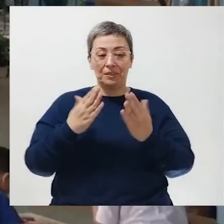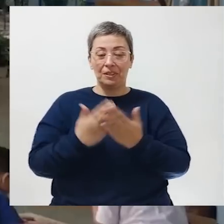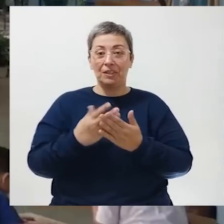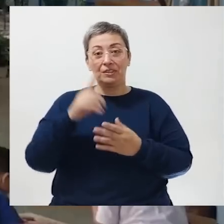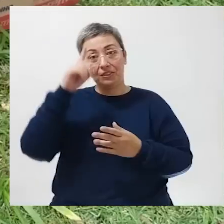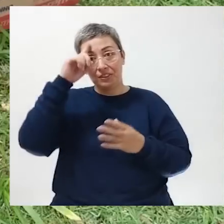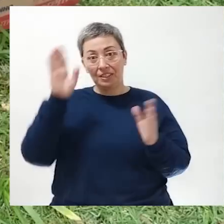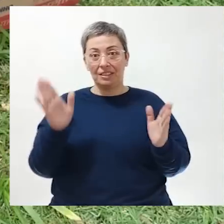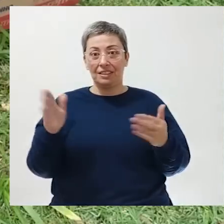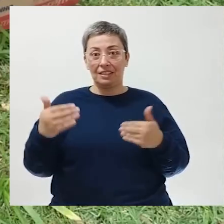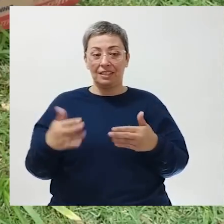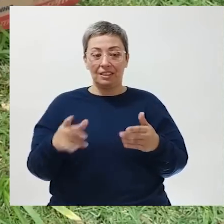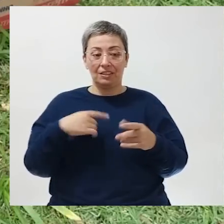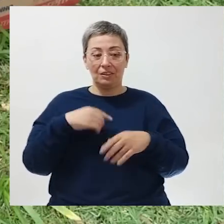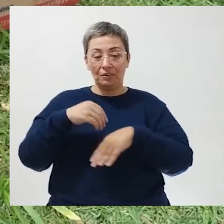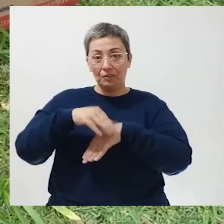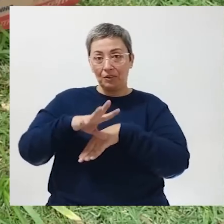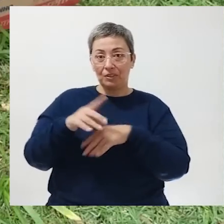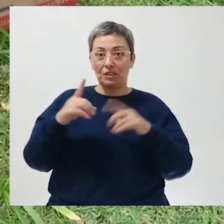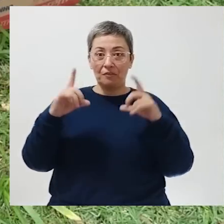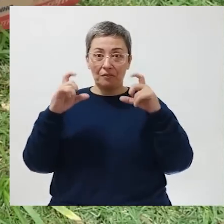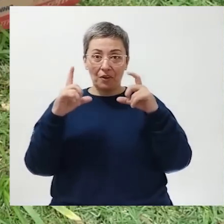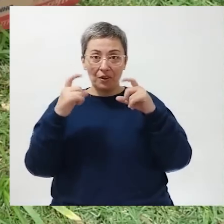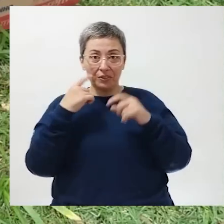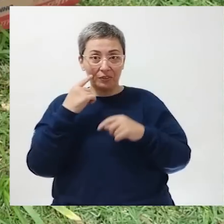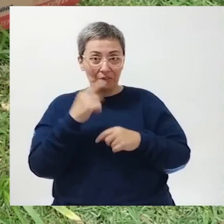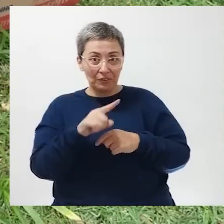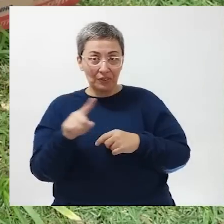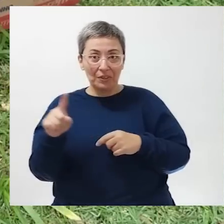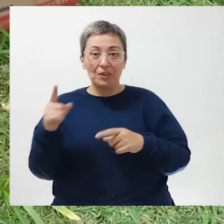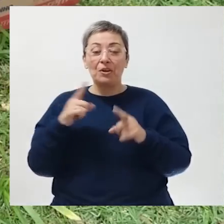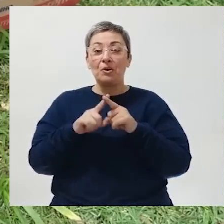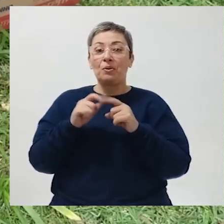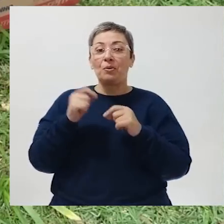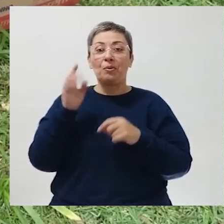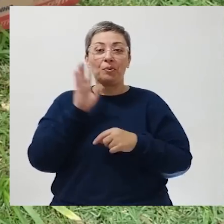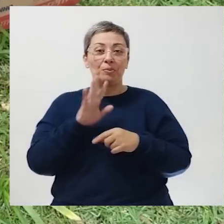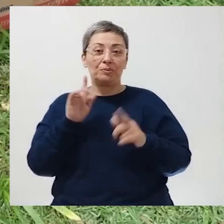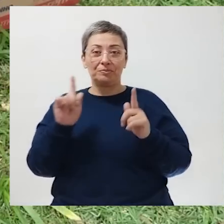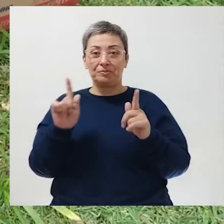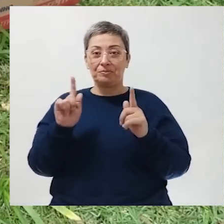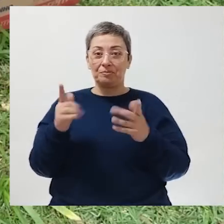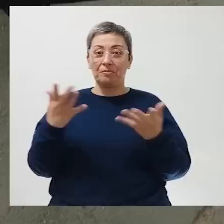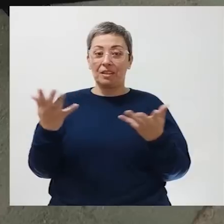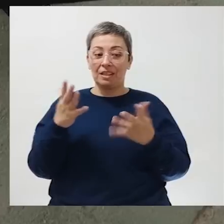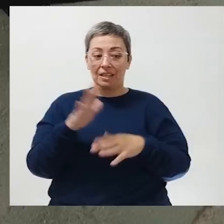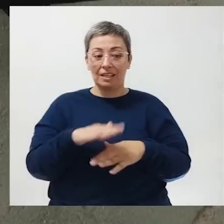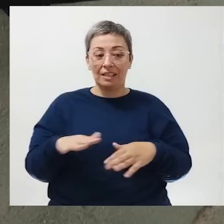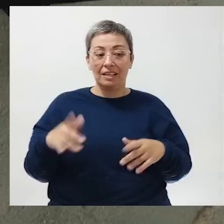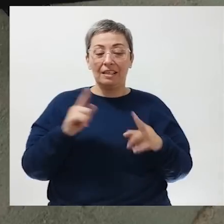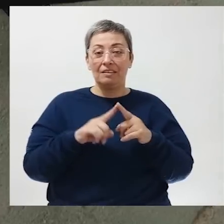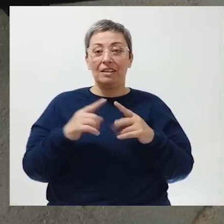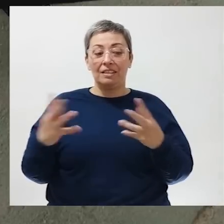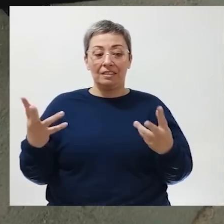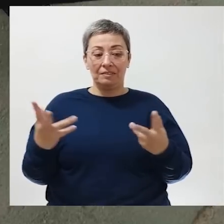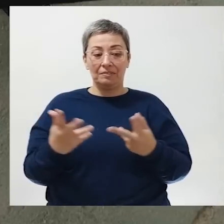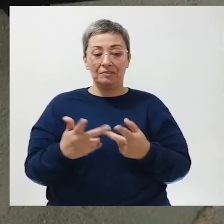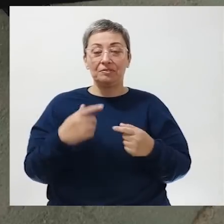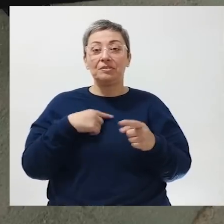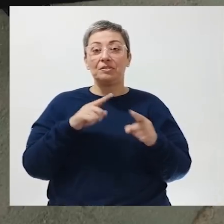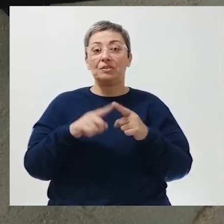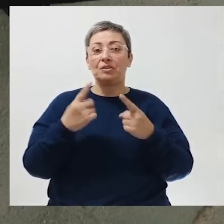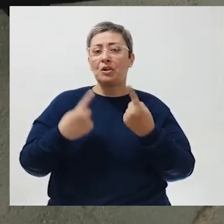Dia das Caixas. Vou deixar aqui umas fotos para vocês verem como é divertido. As crianças são incríveis.